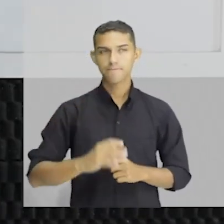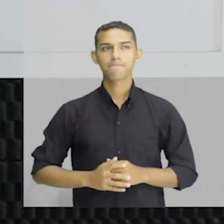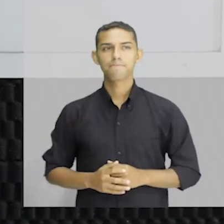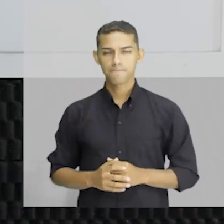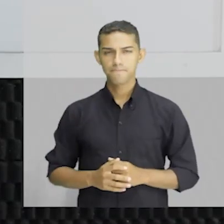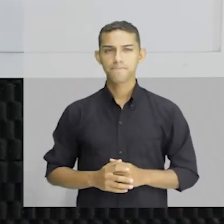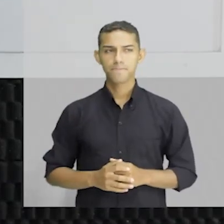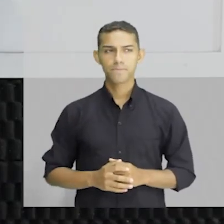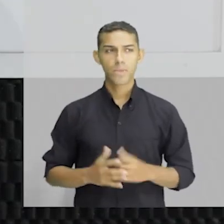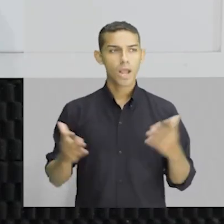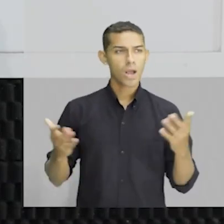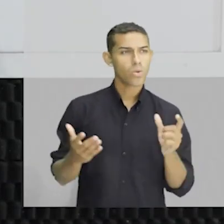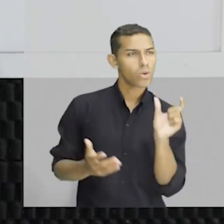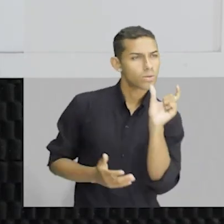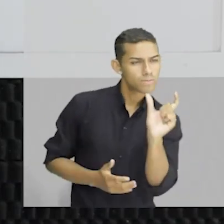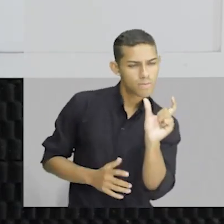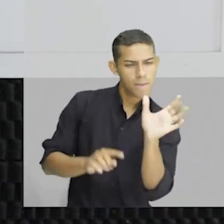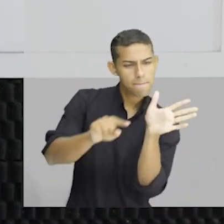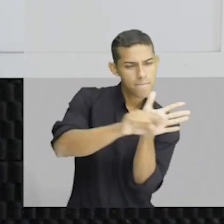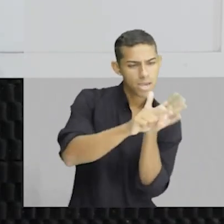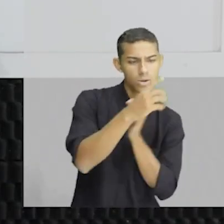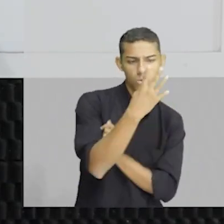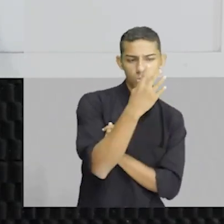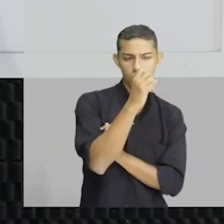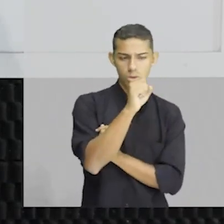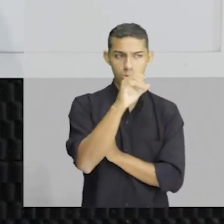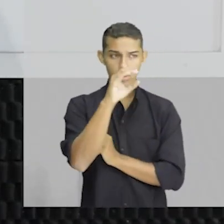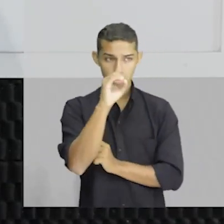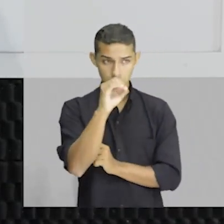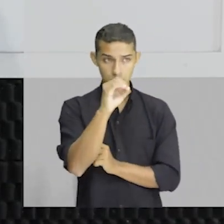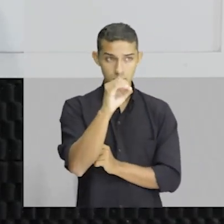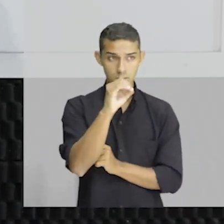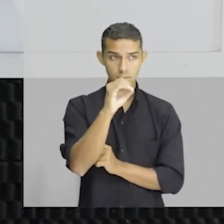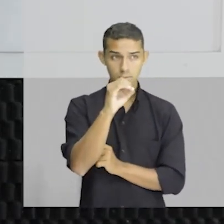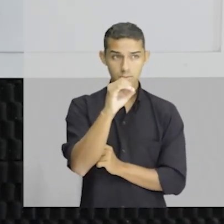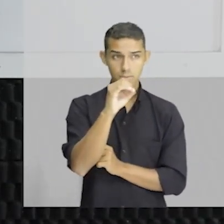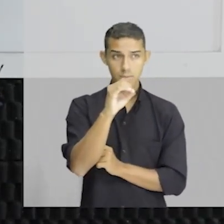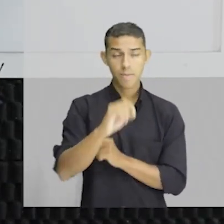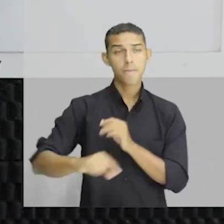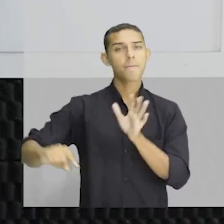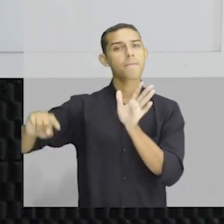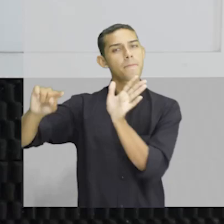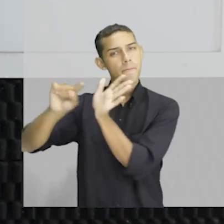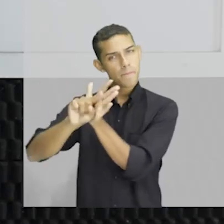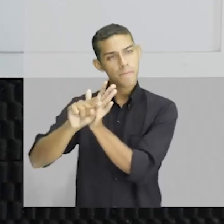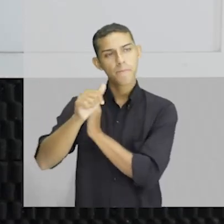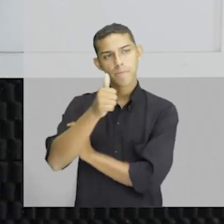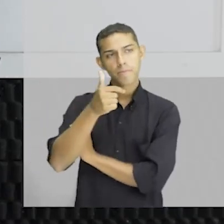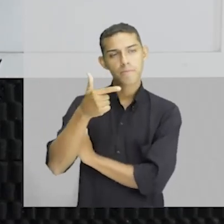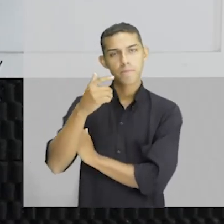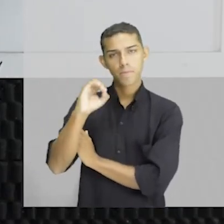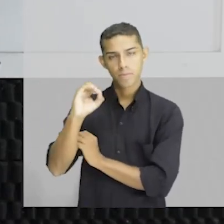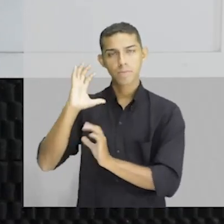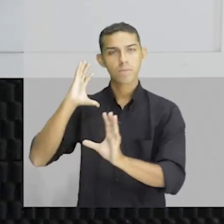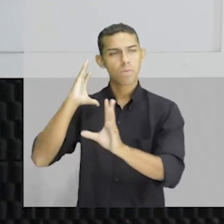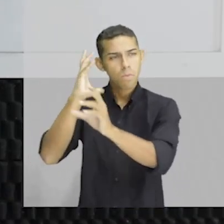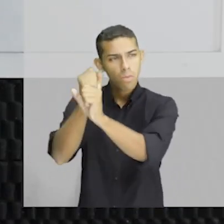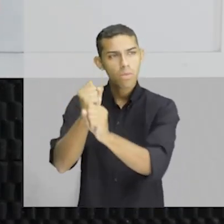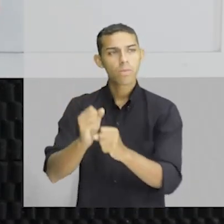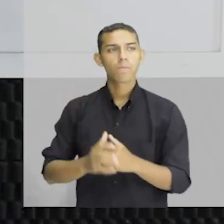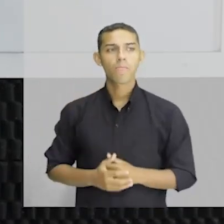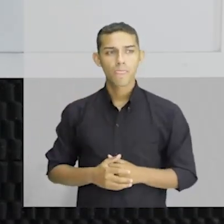e agora a continha aqui ó menos 480 com menos 120